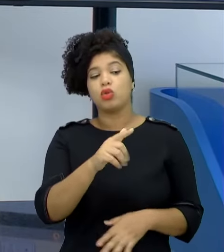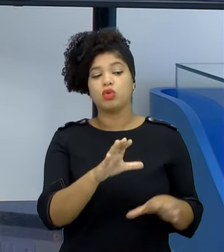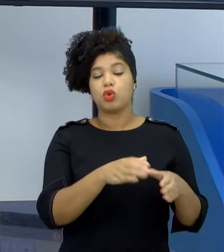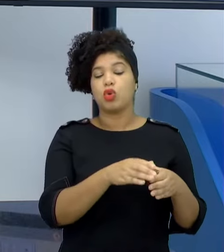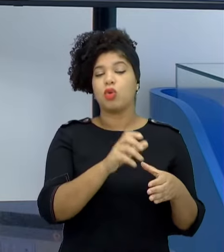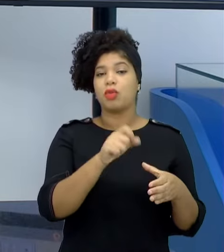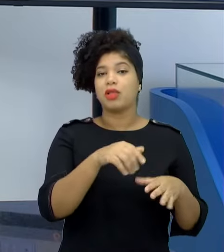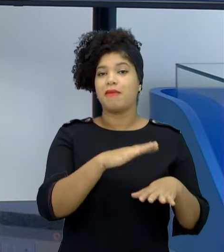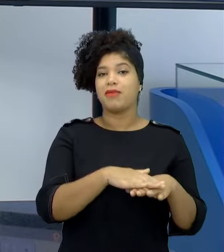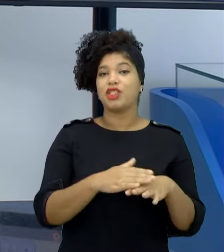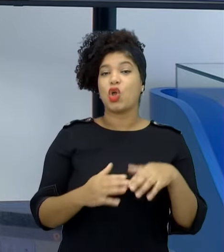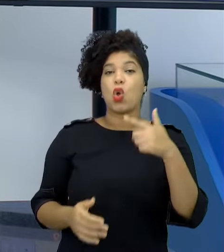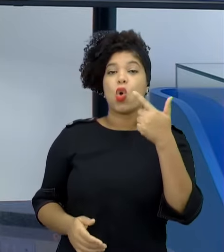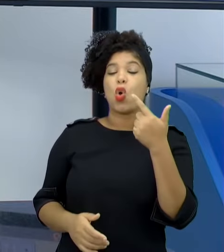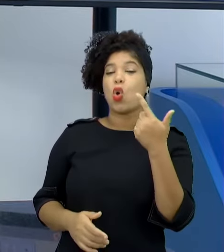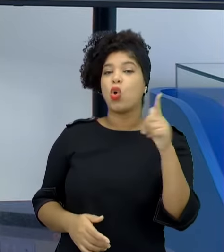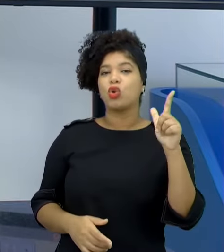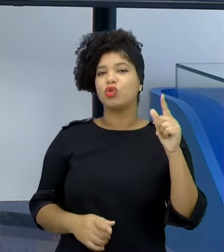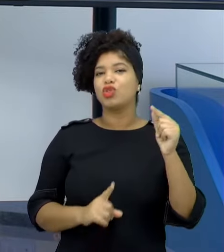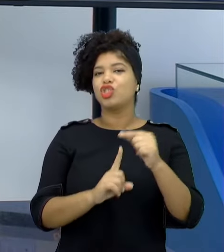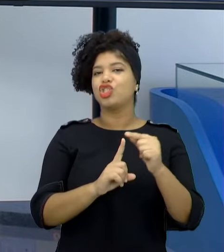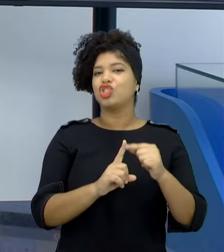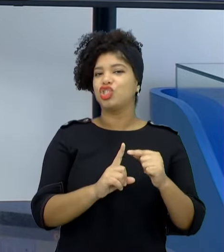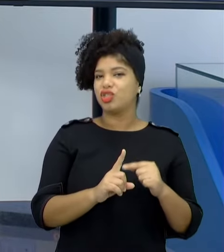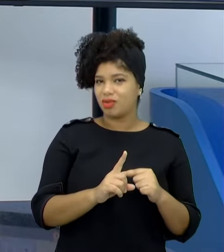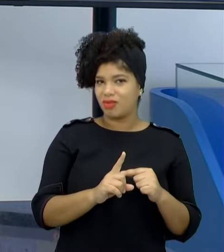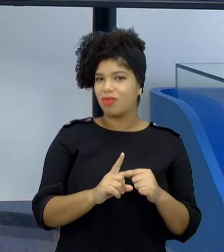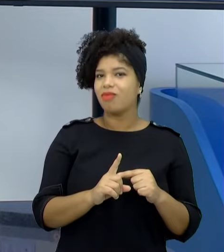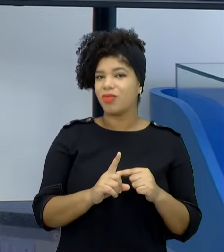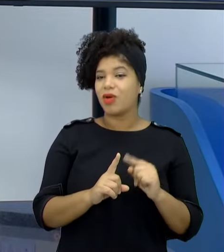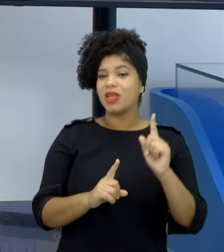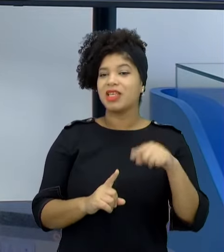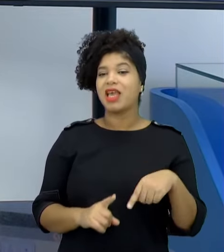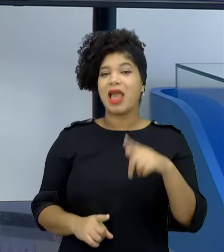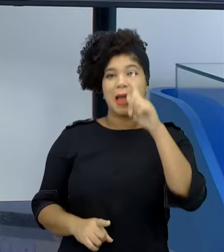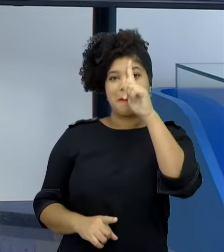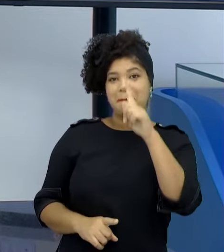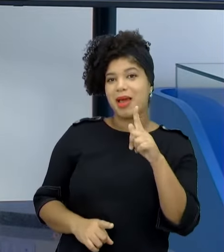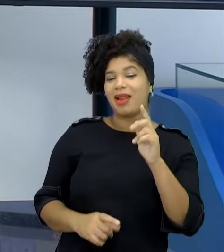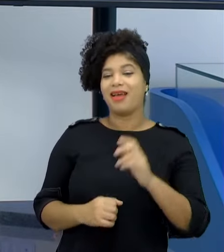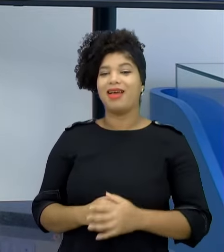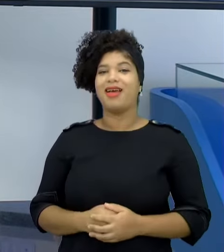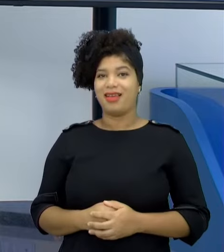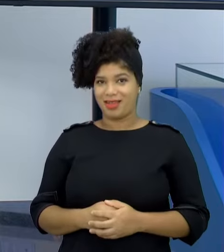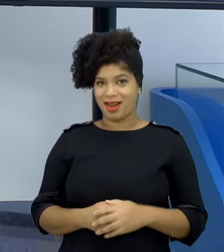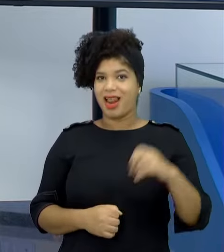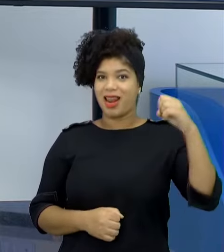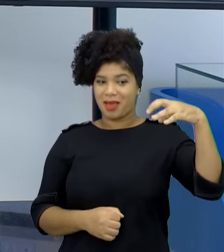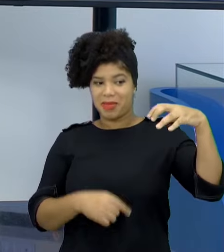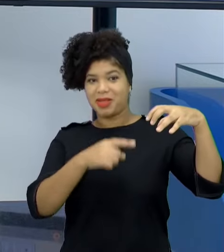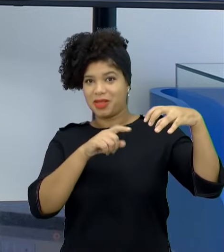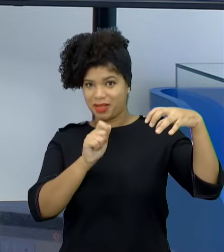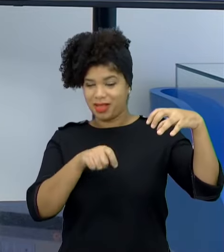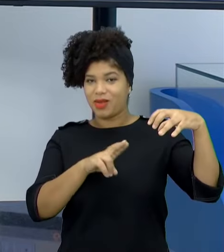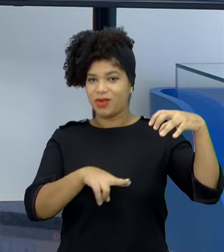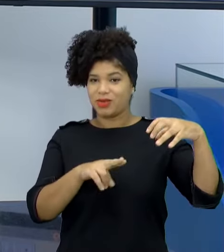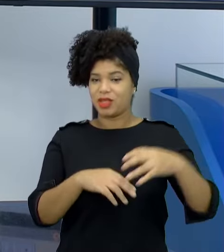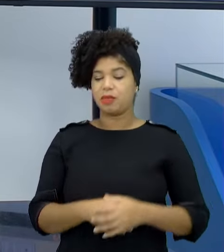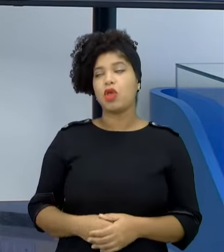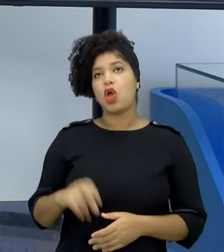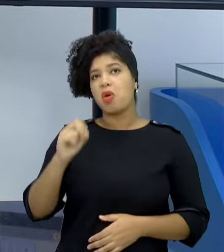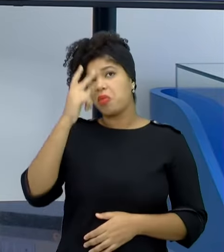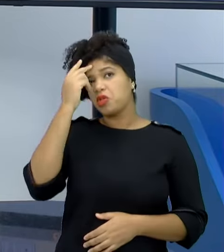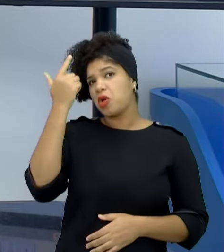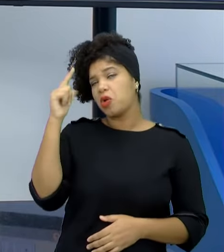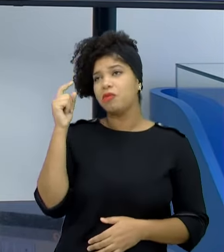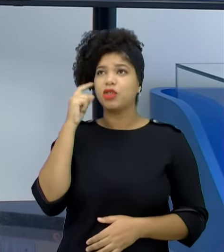uma lâmpada fluorescente compacta, né? O outro se ateve à transformação de vapor em